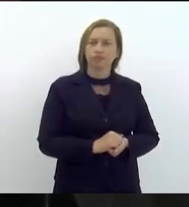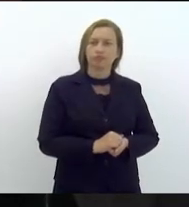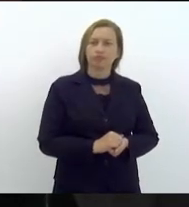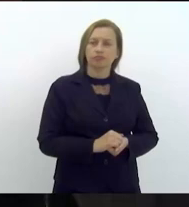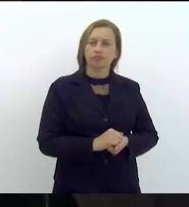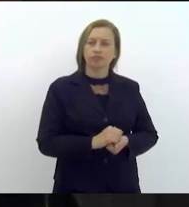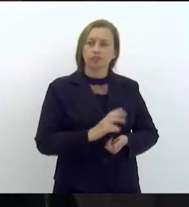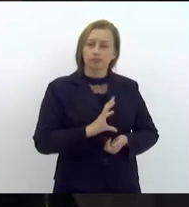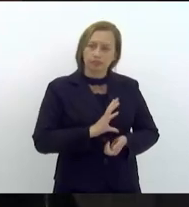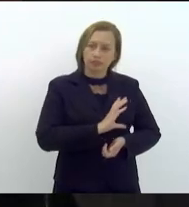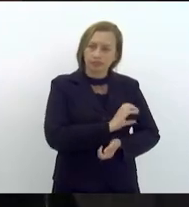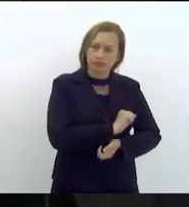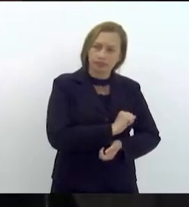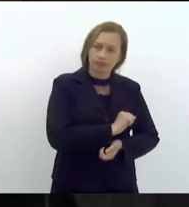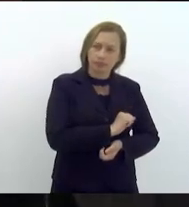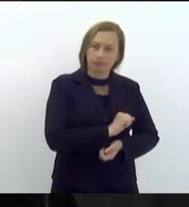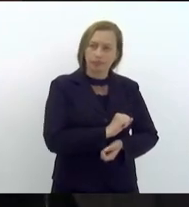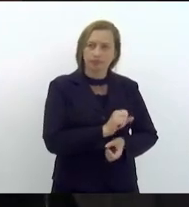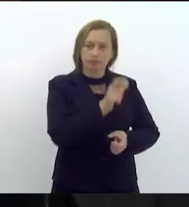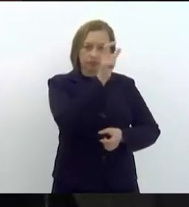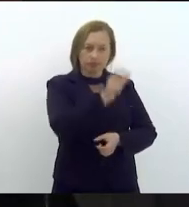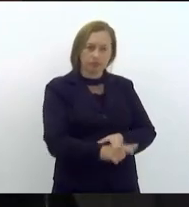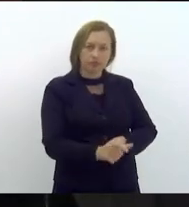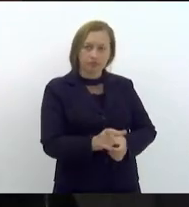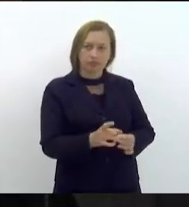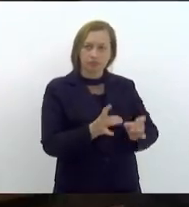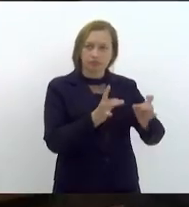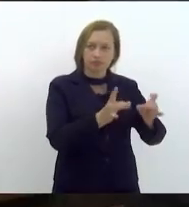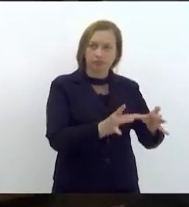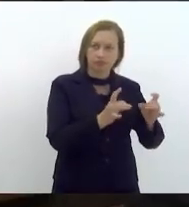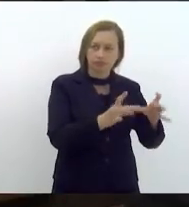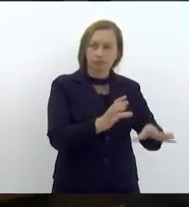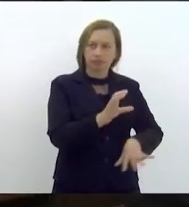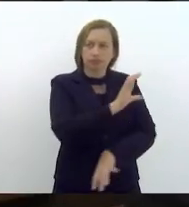de Campos dos Goytacazes obrigado senhor presidente